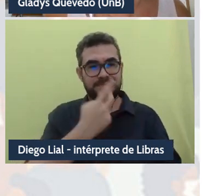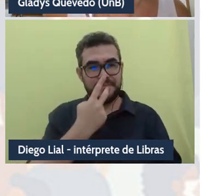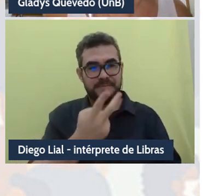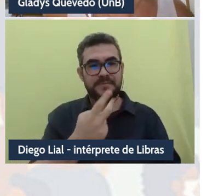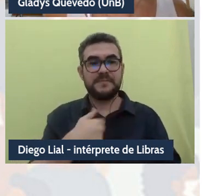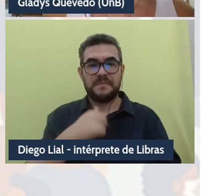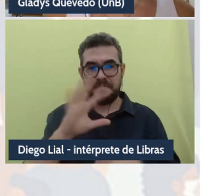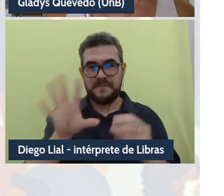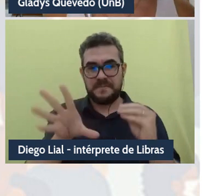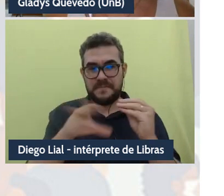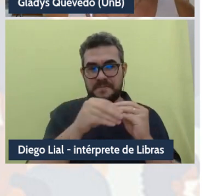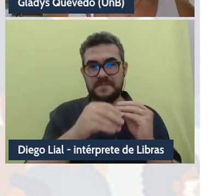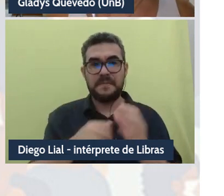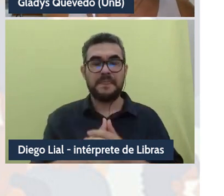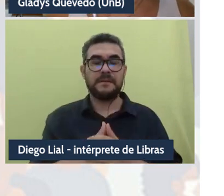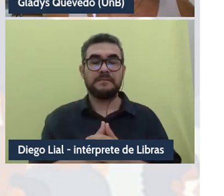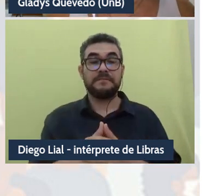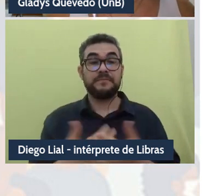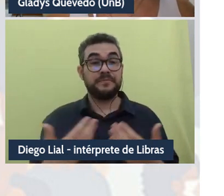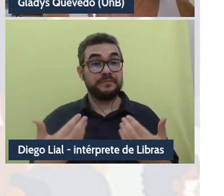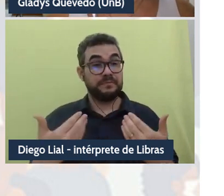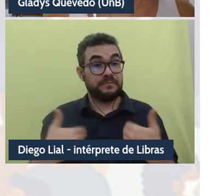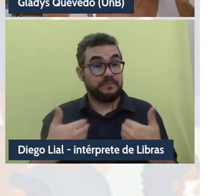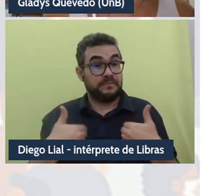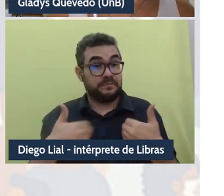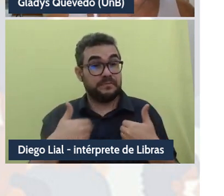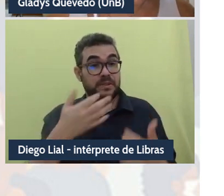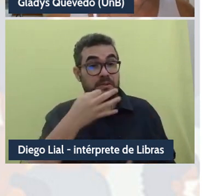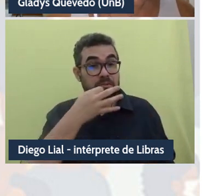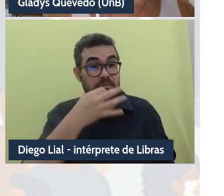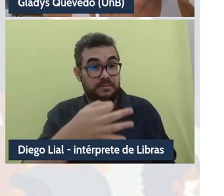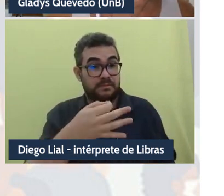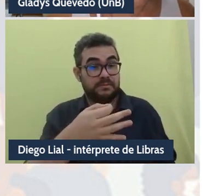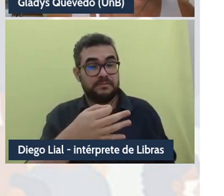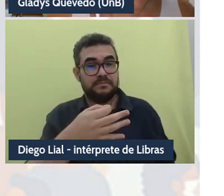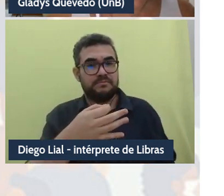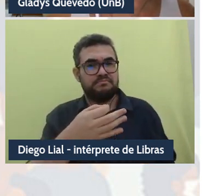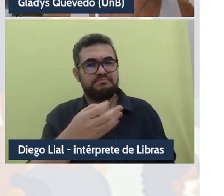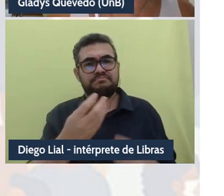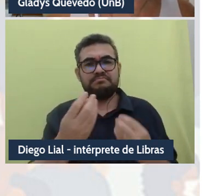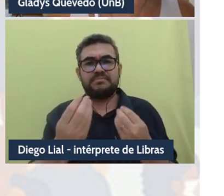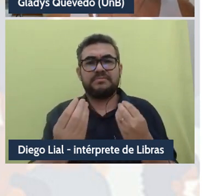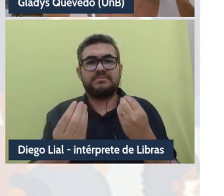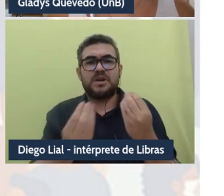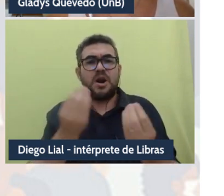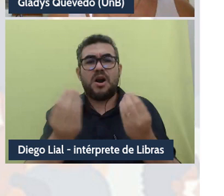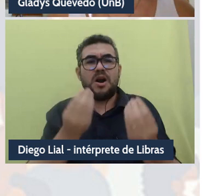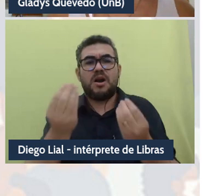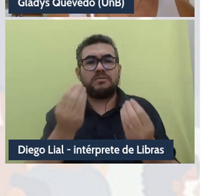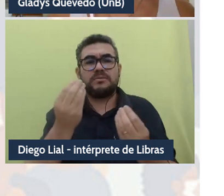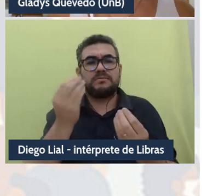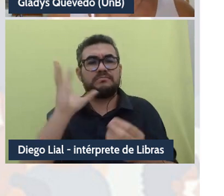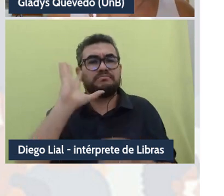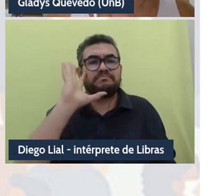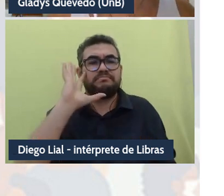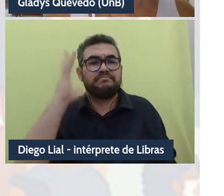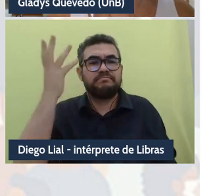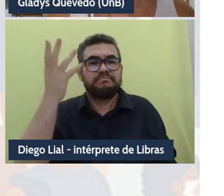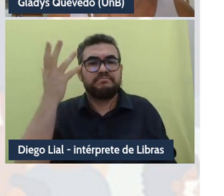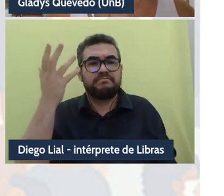Do meu ponto de vista, uma das formas da gente resistir e uma das práticas